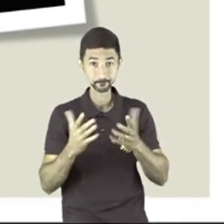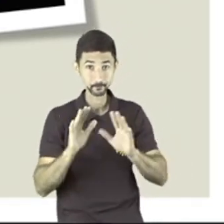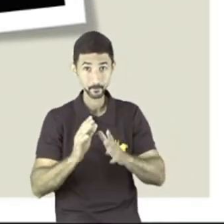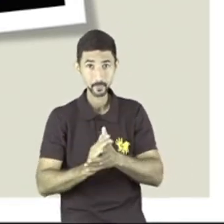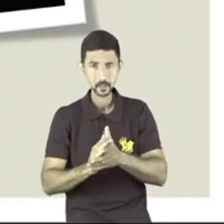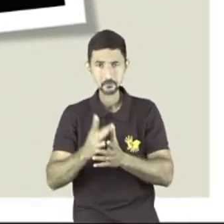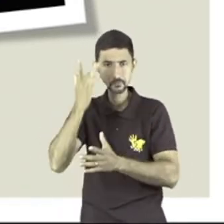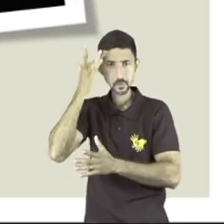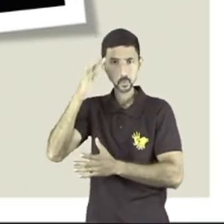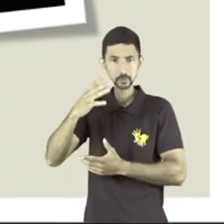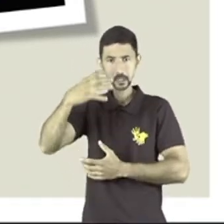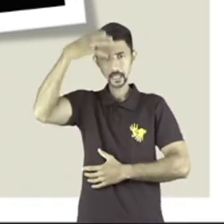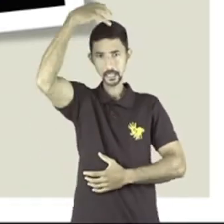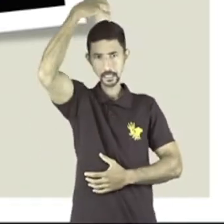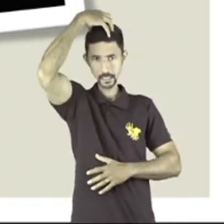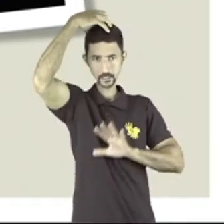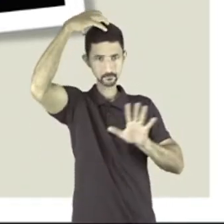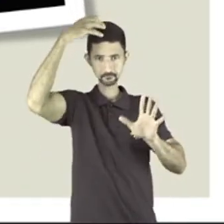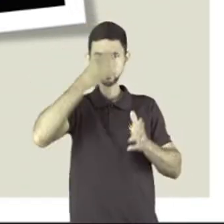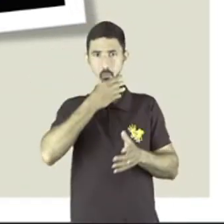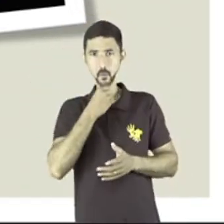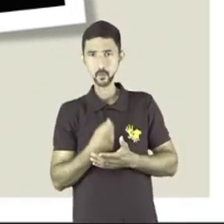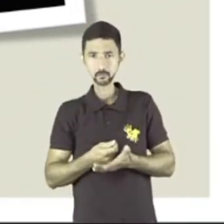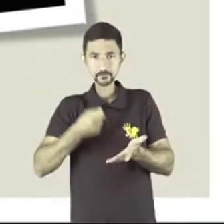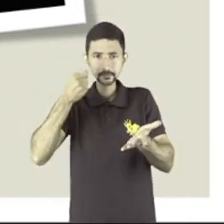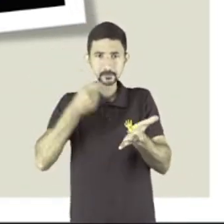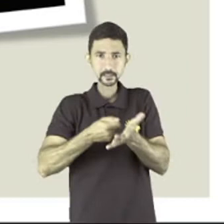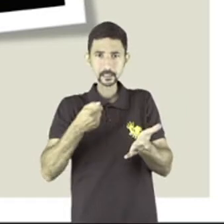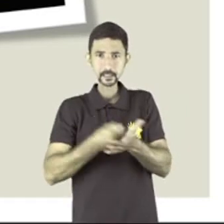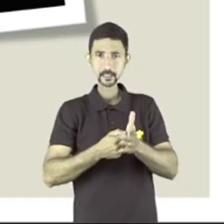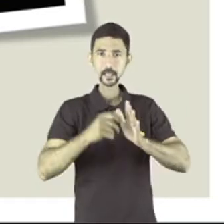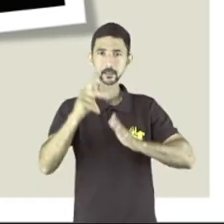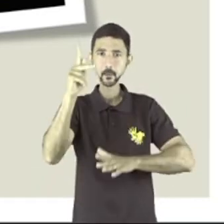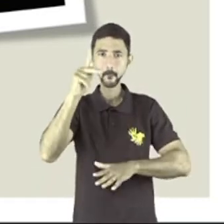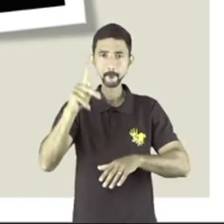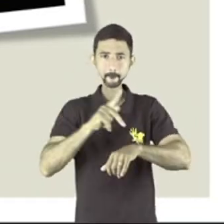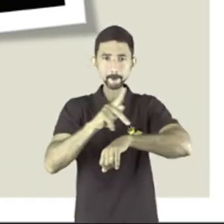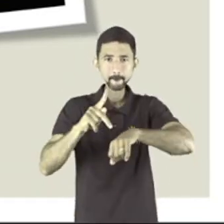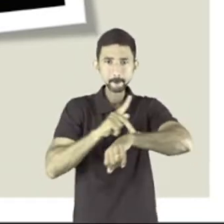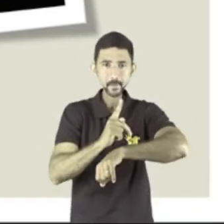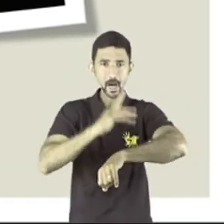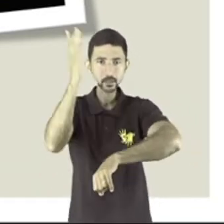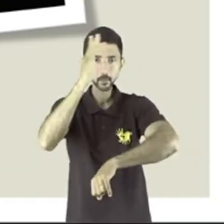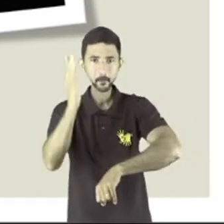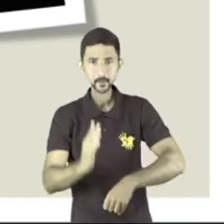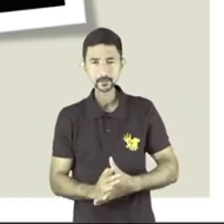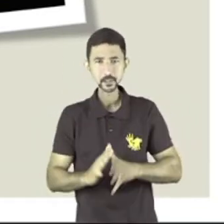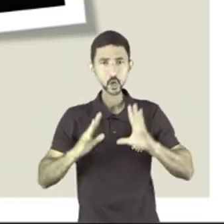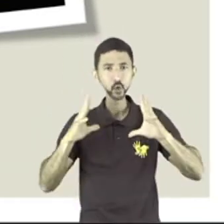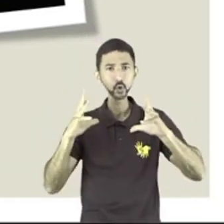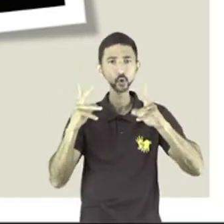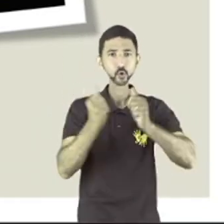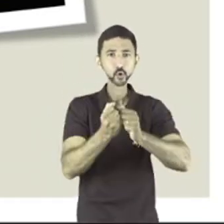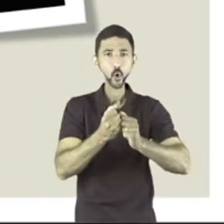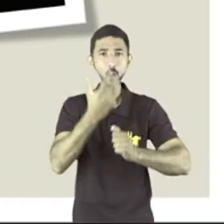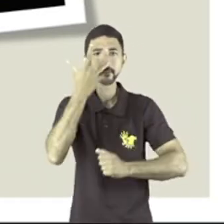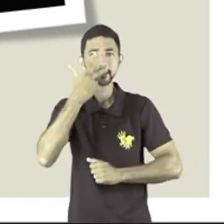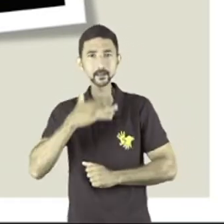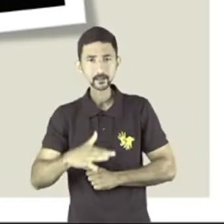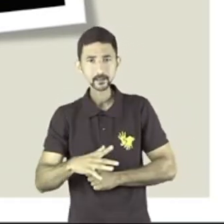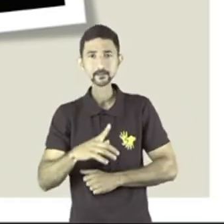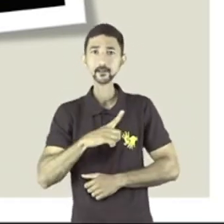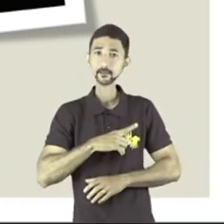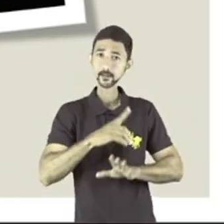Embora eu não seja rei, decreto neste país que toda criança